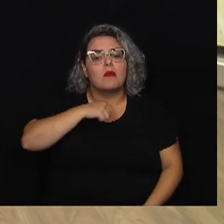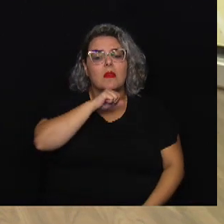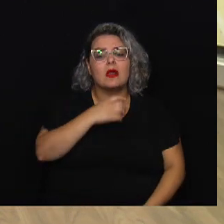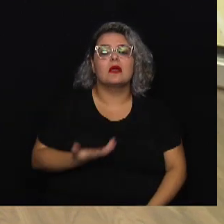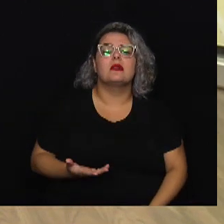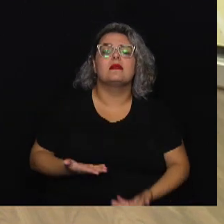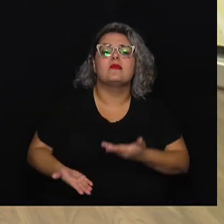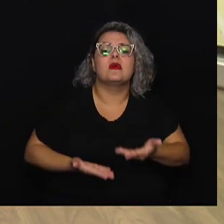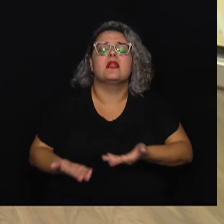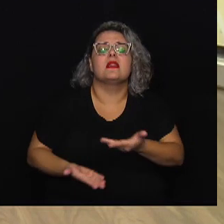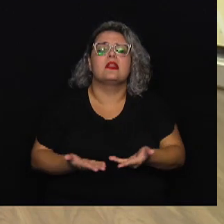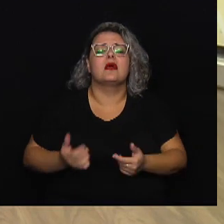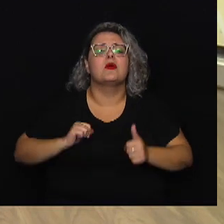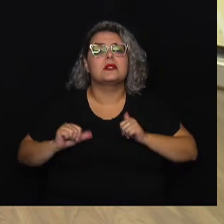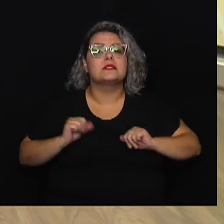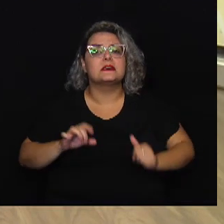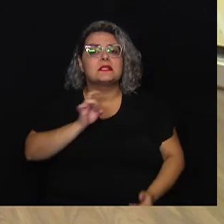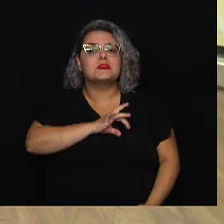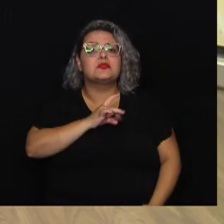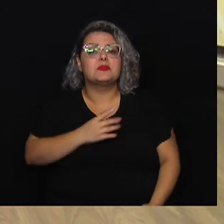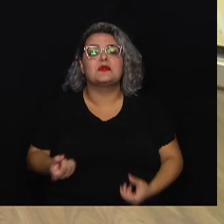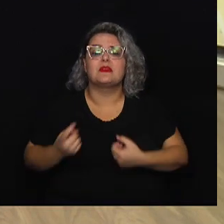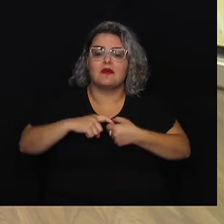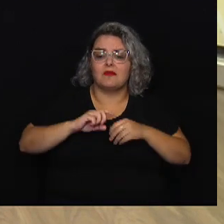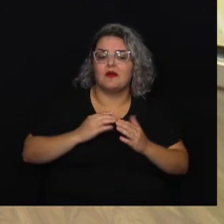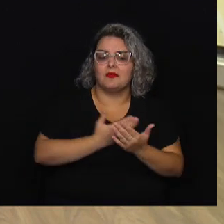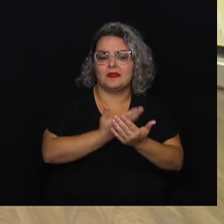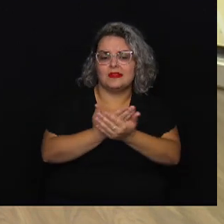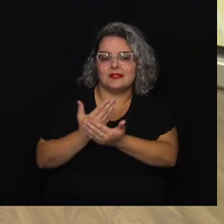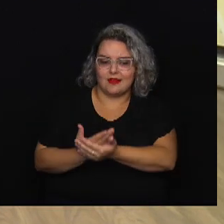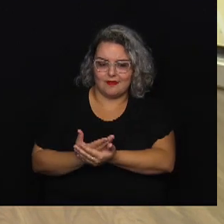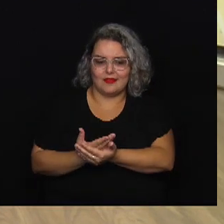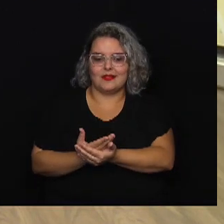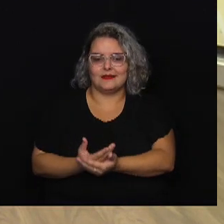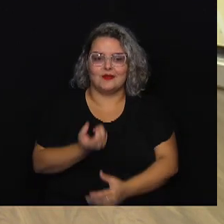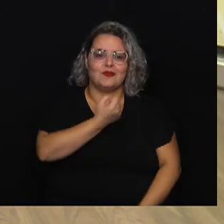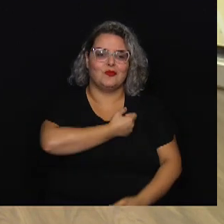19 é o nosso DDD, para você que é de Campinas e região pode ir direto,